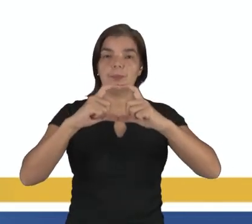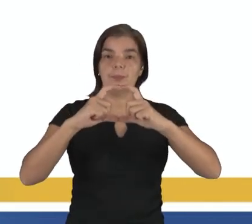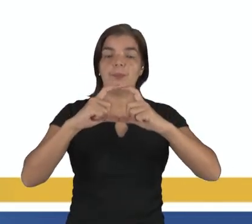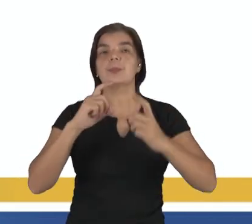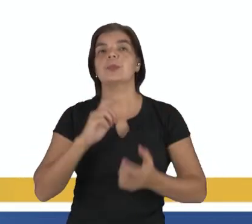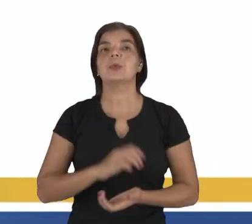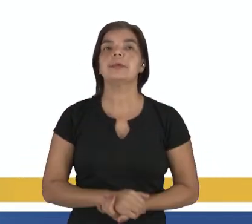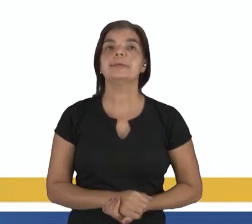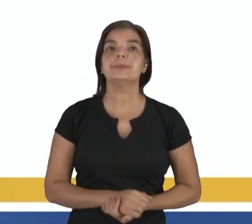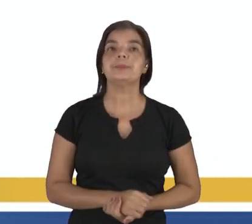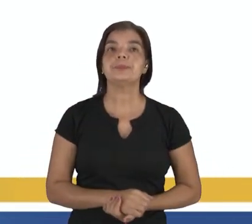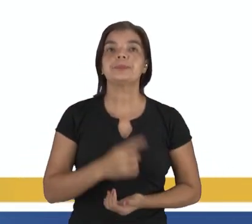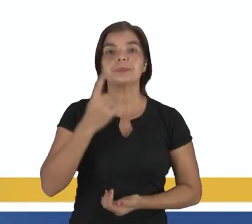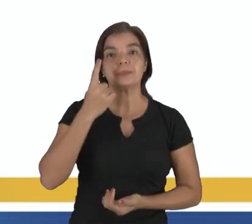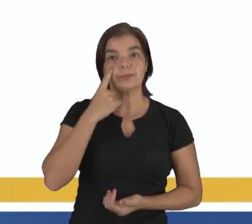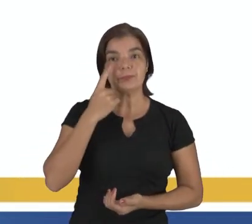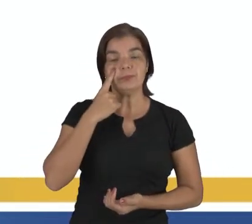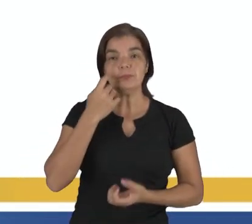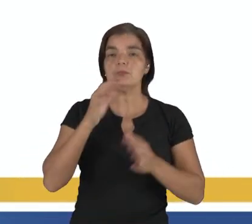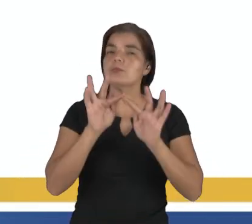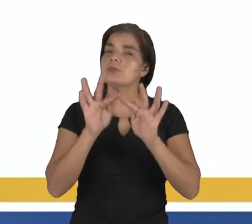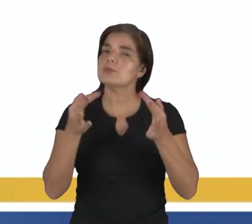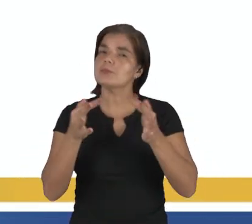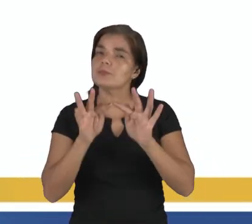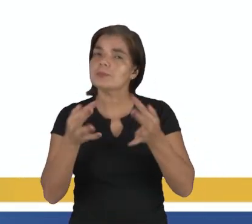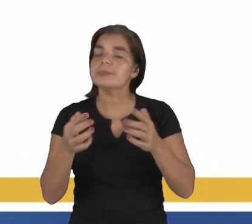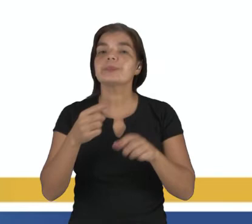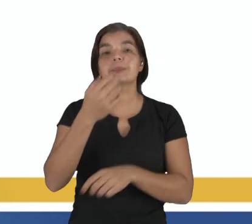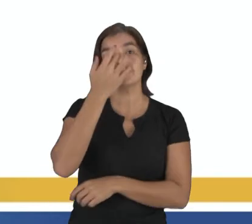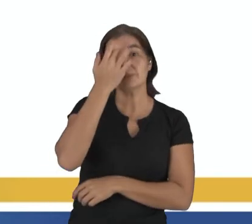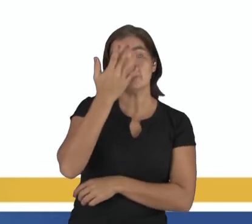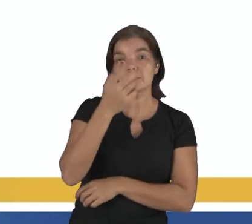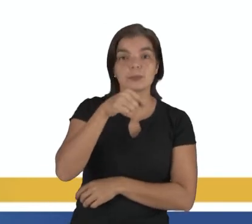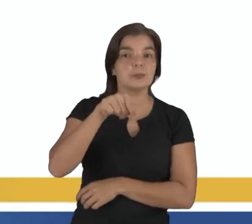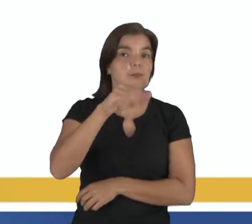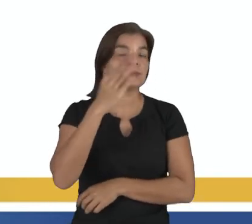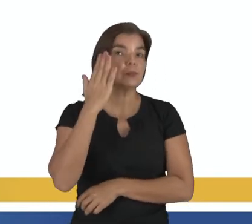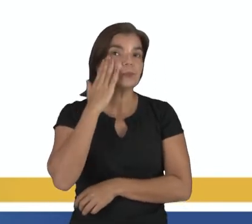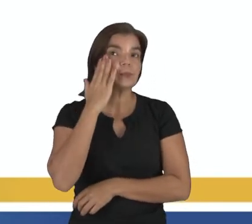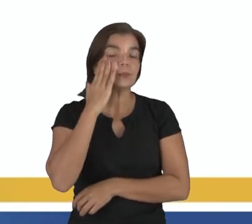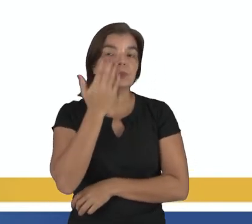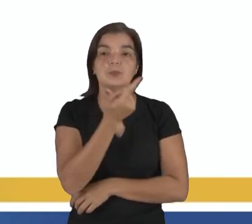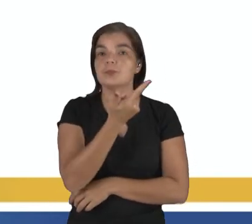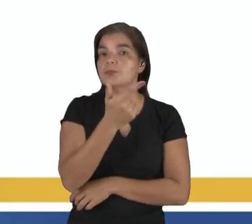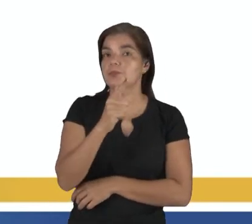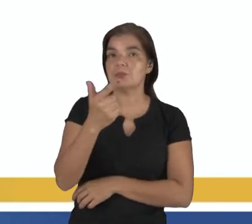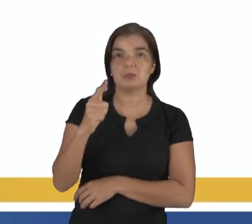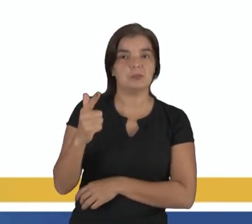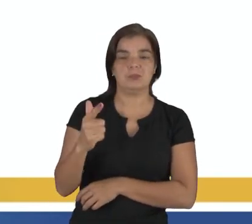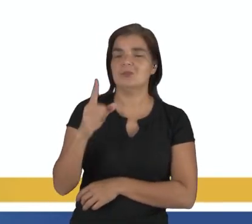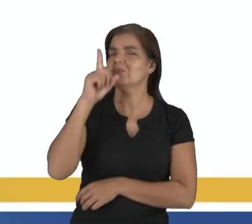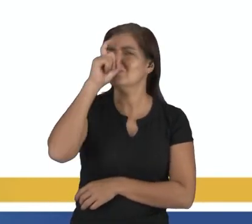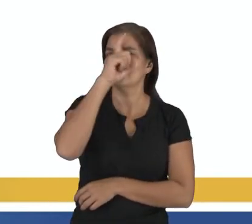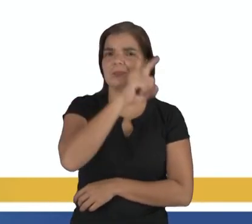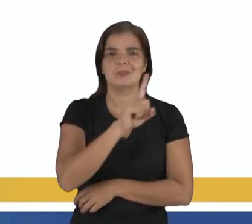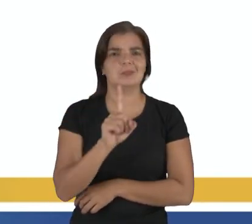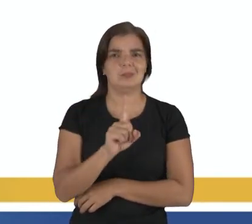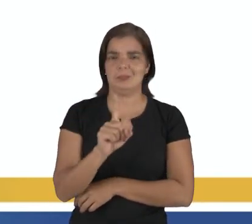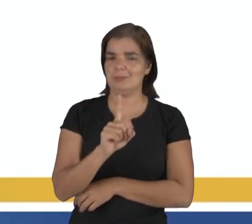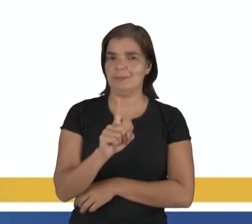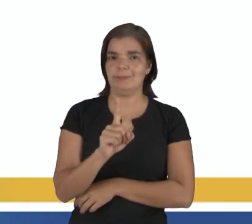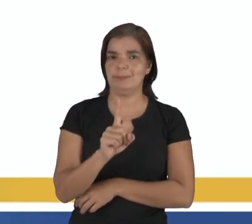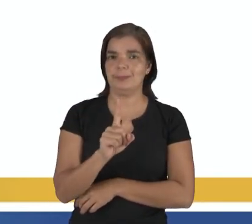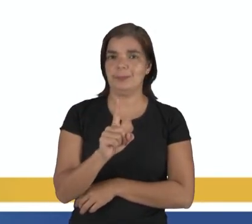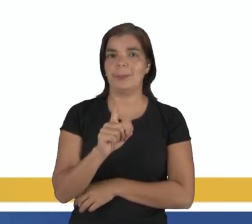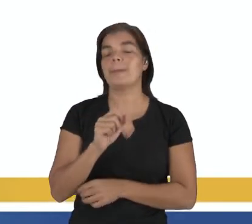tá? Ela é bem simples e fácil de vocês compreenderem. Ela não tem muita dificuldade, não